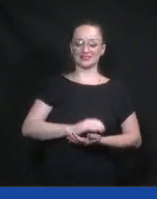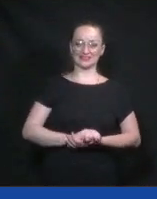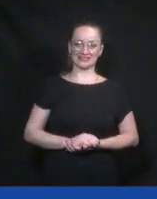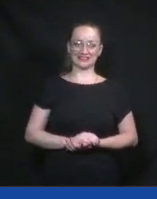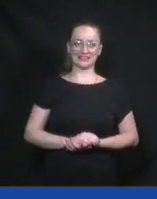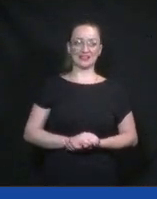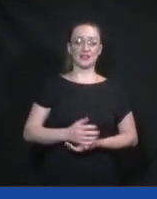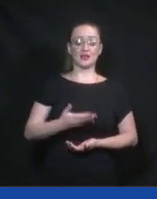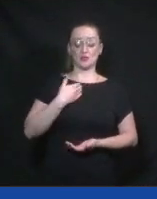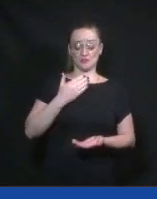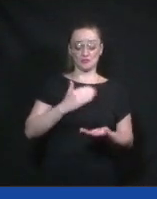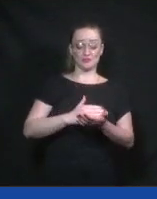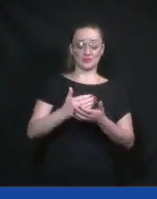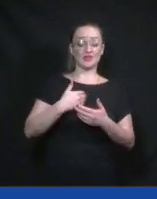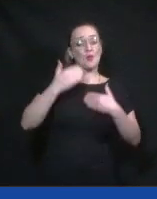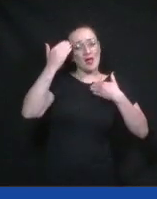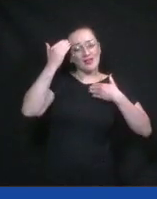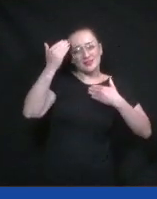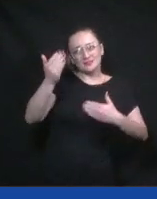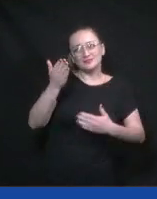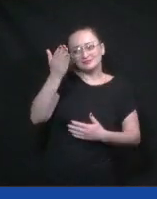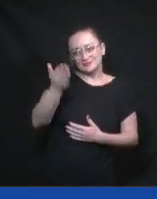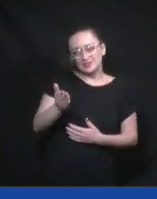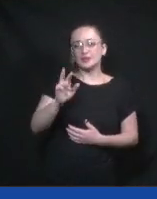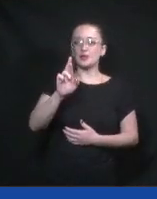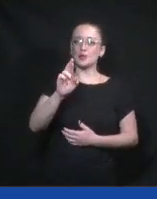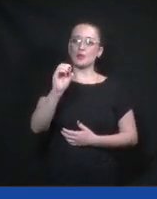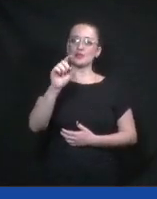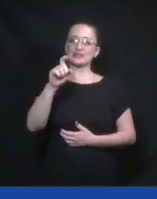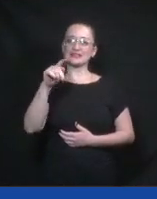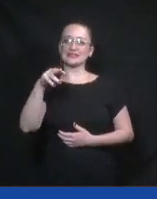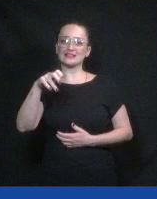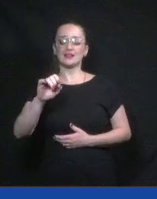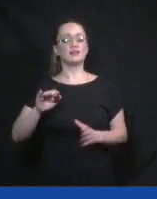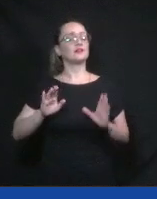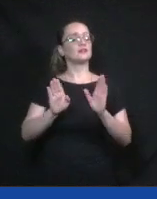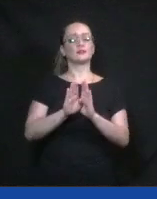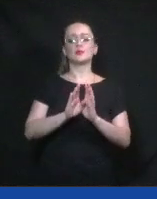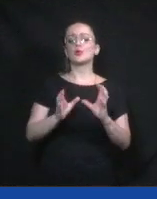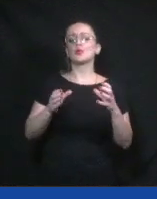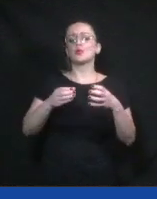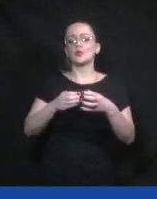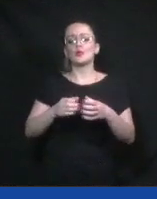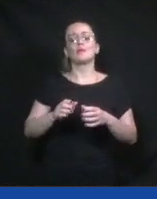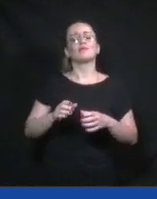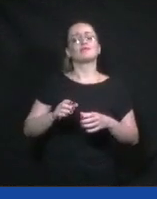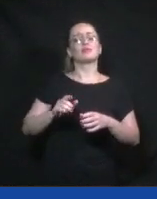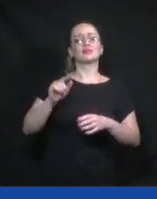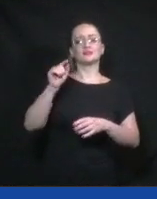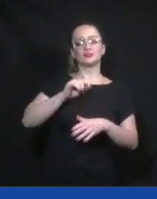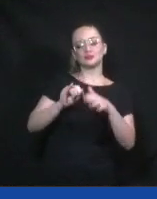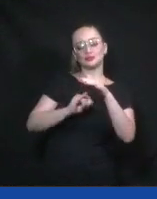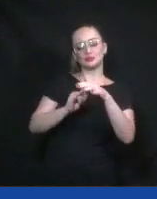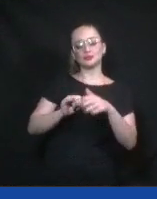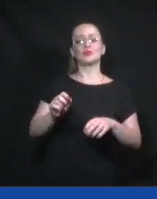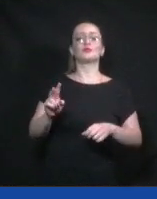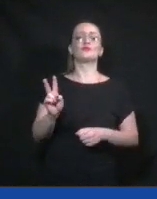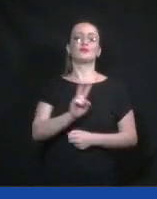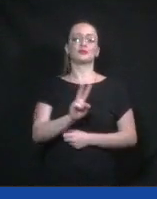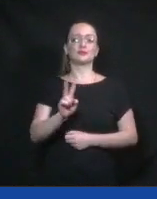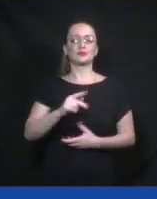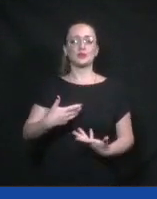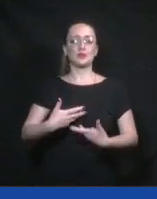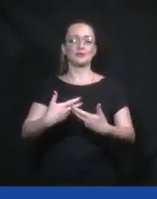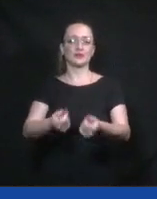queria começar agradecendo Roxanne EA toda a equipe do Instituto Votorantim pelo convite agradeço